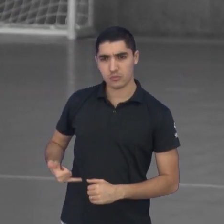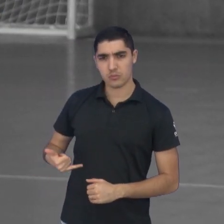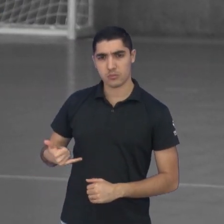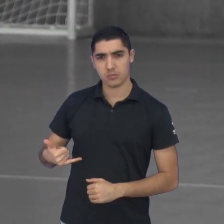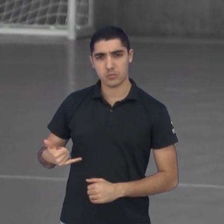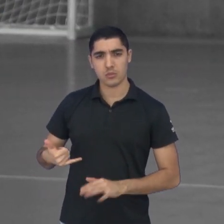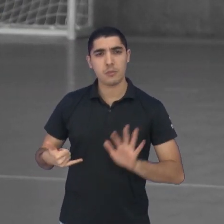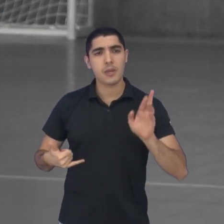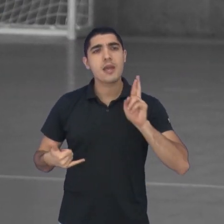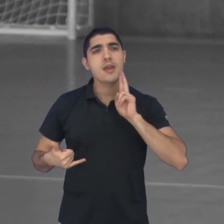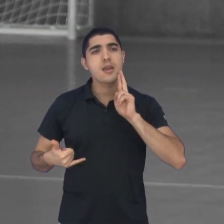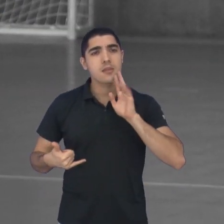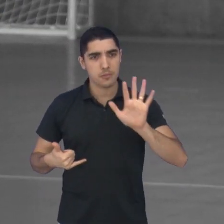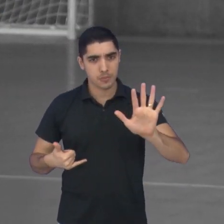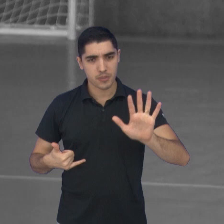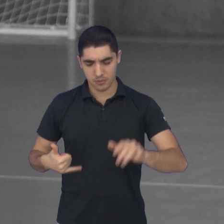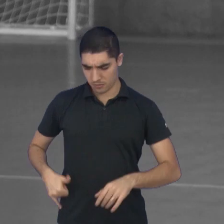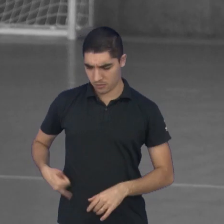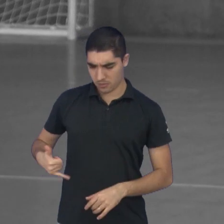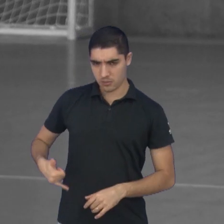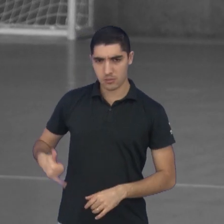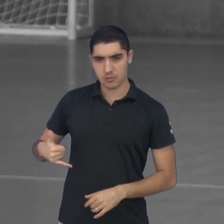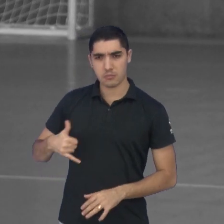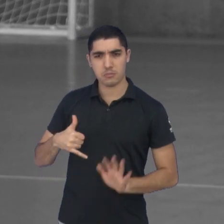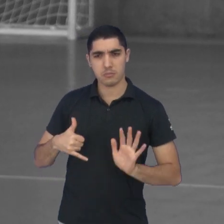Ô Renan, pera aí rapidinho que tem alguém me ligando.